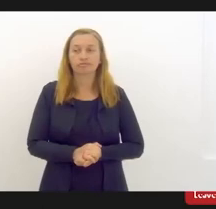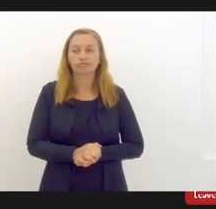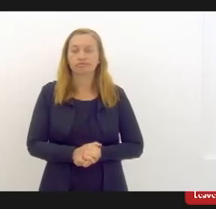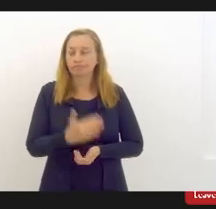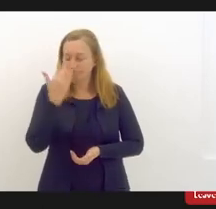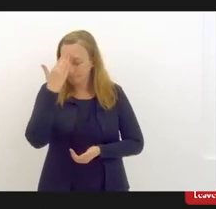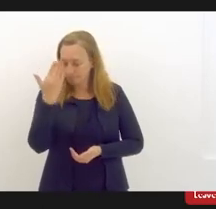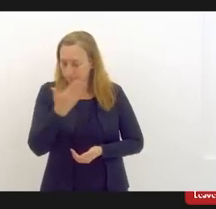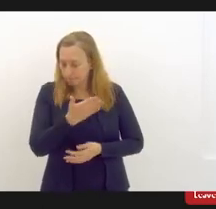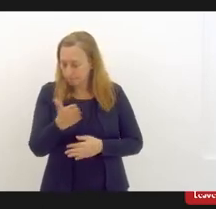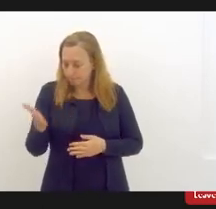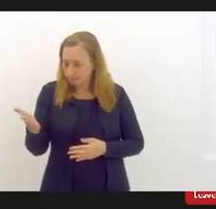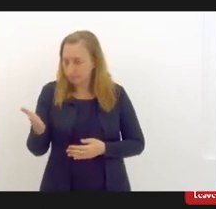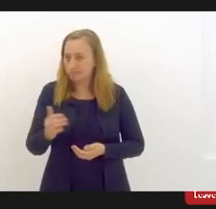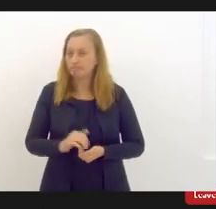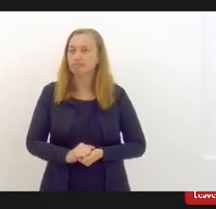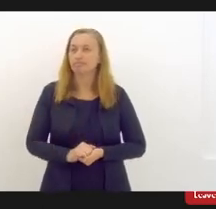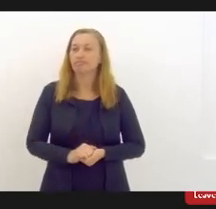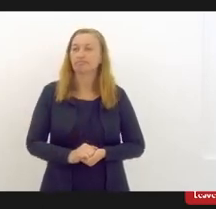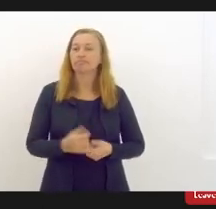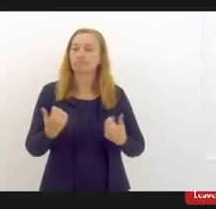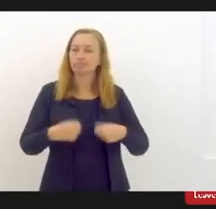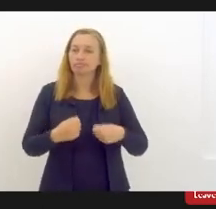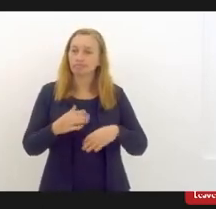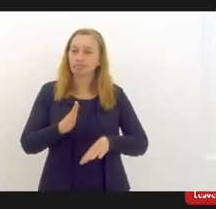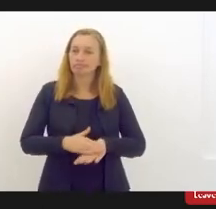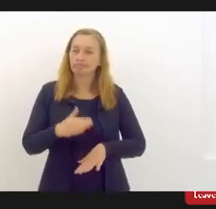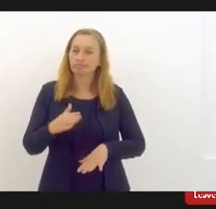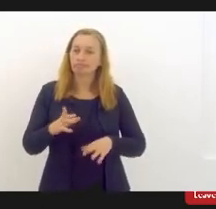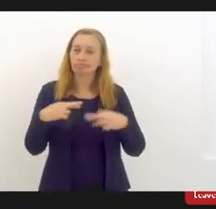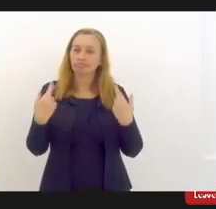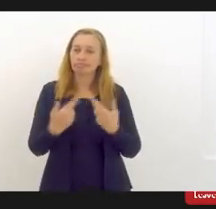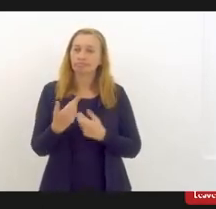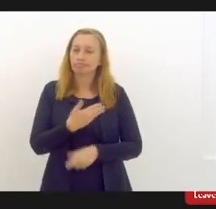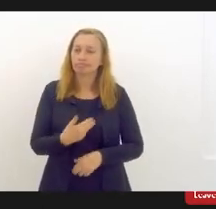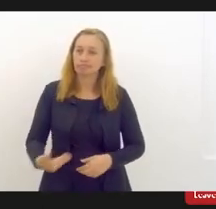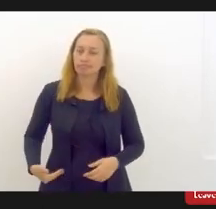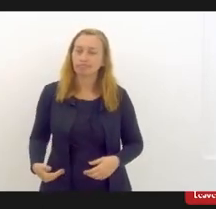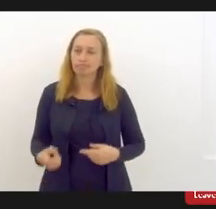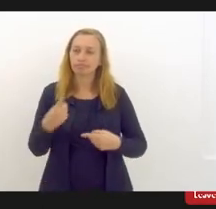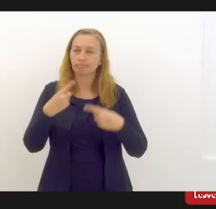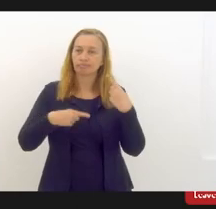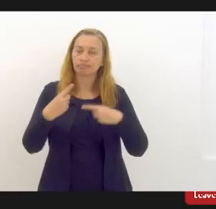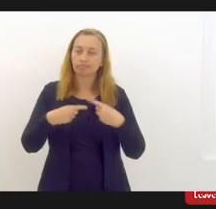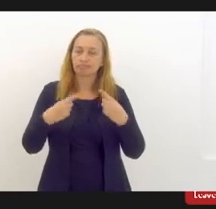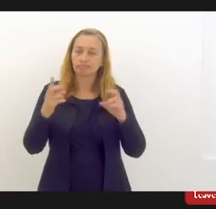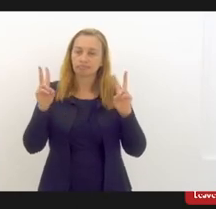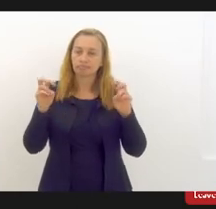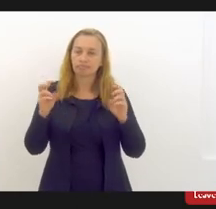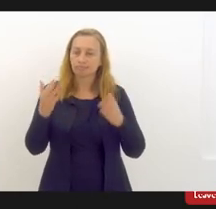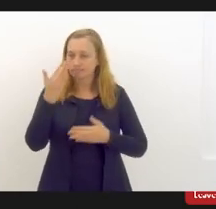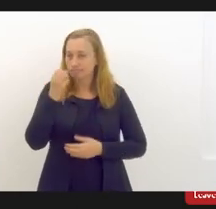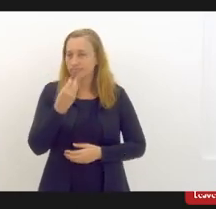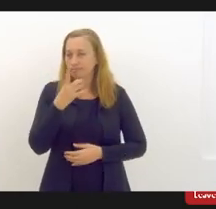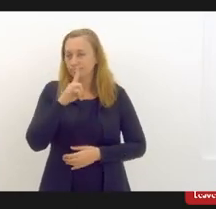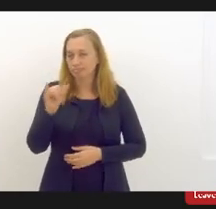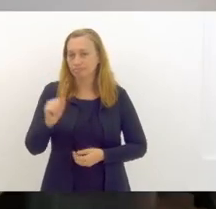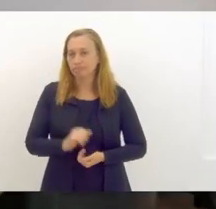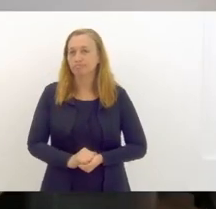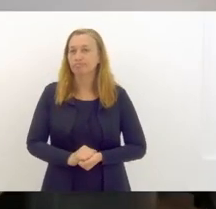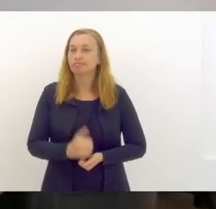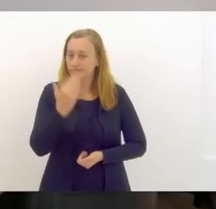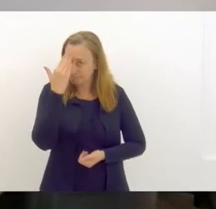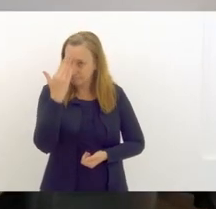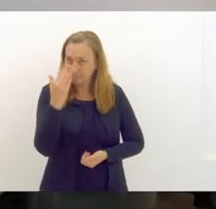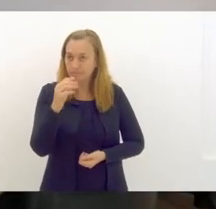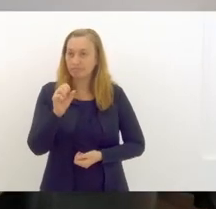Agradeço a todos e precisamos fazer mais audiências públicas para discutir isso. Bom dia. Muito